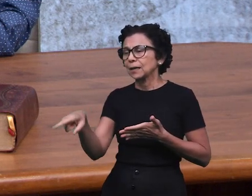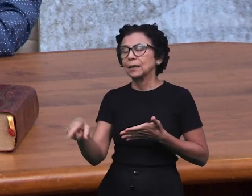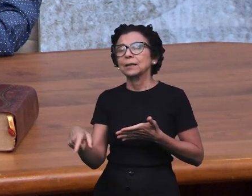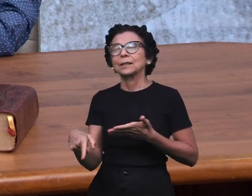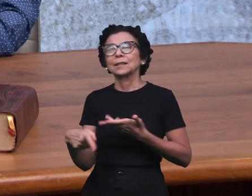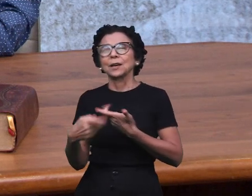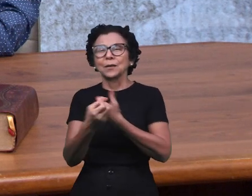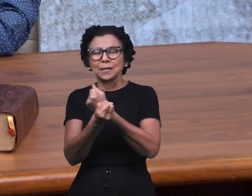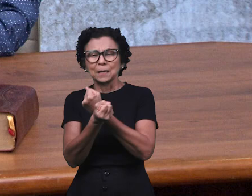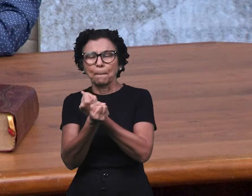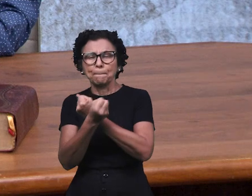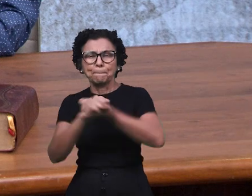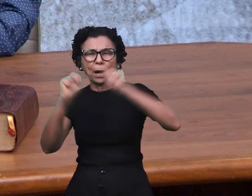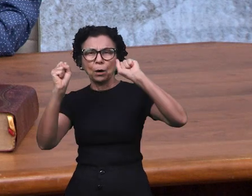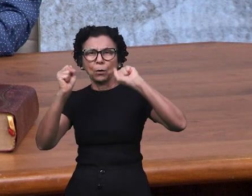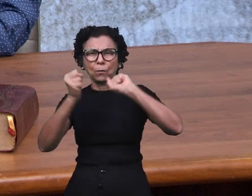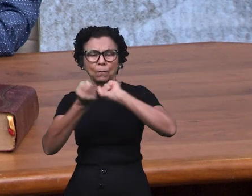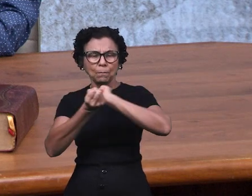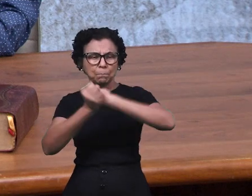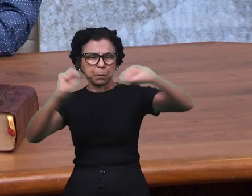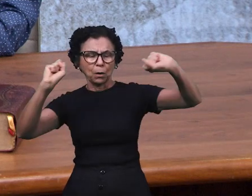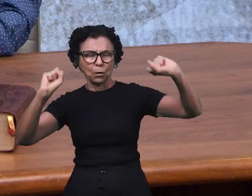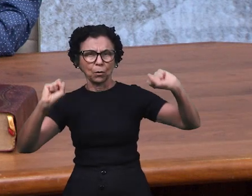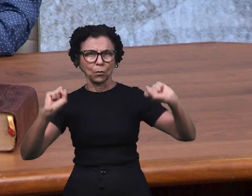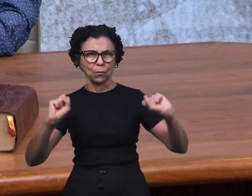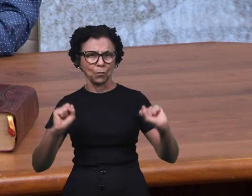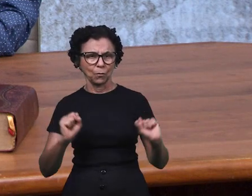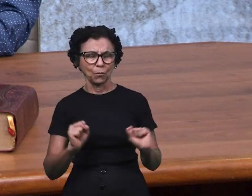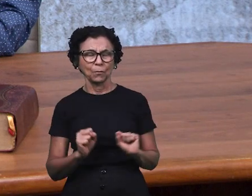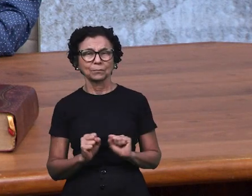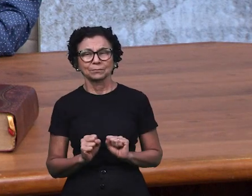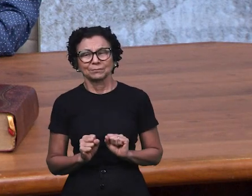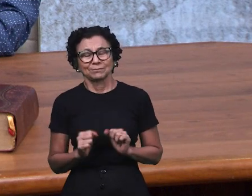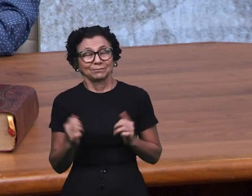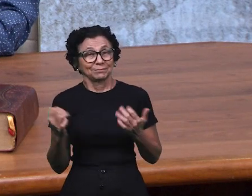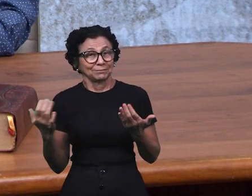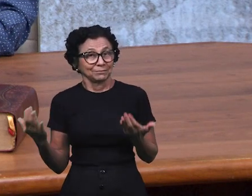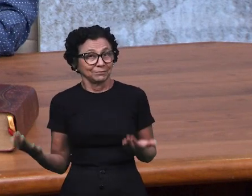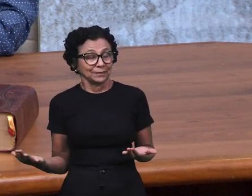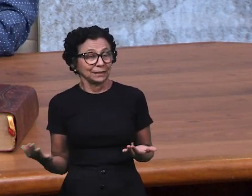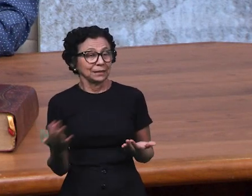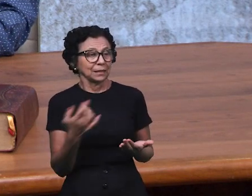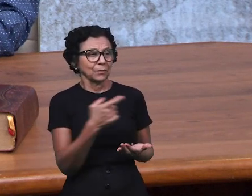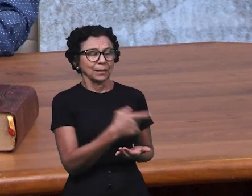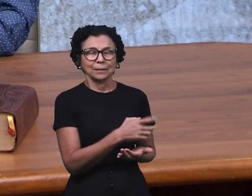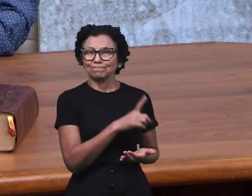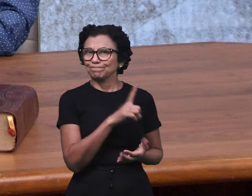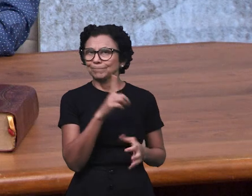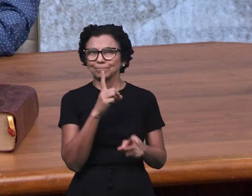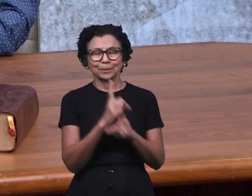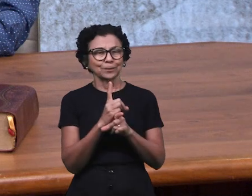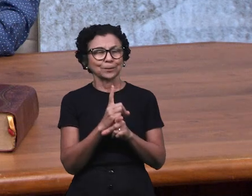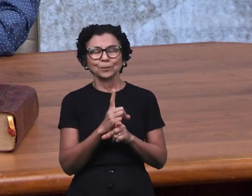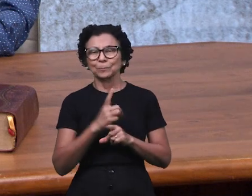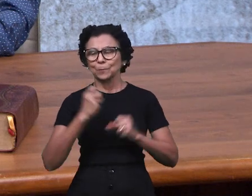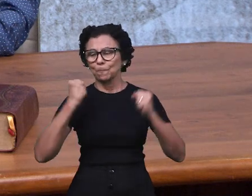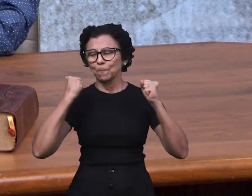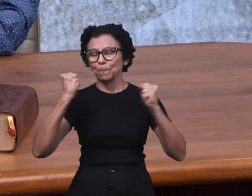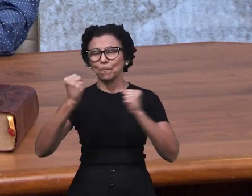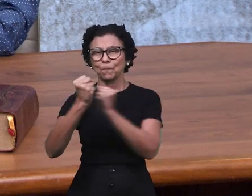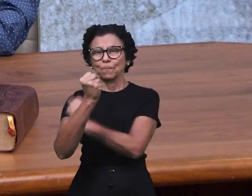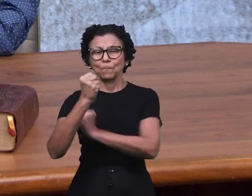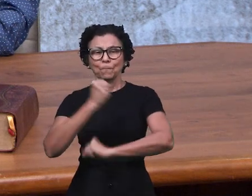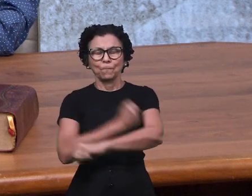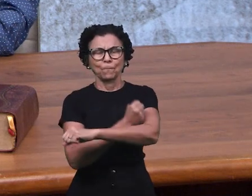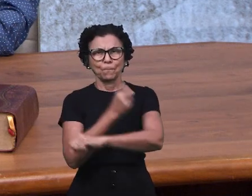estopa ao cheiro do fogo. Assim não se soube em que consistia a sua força. Então disse Dalila